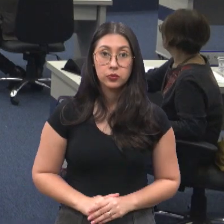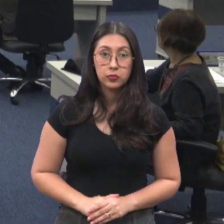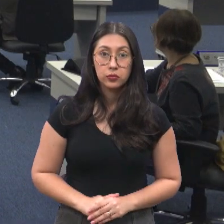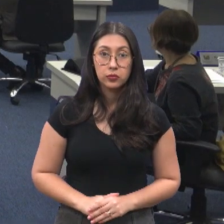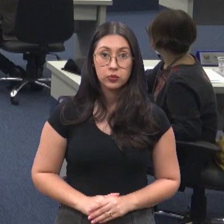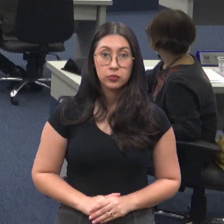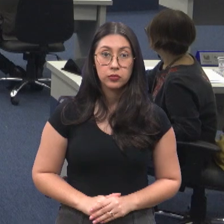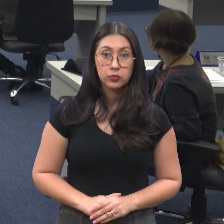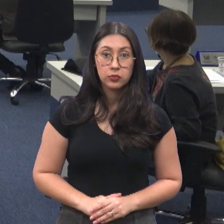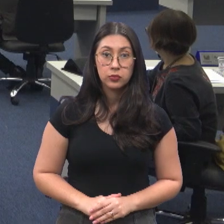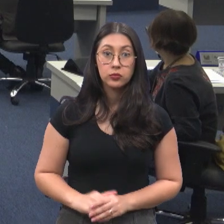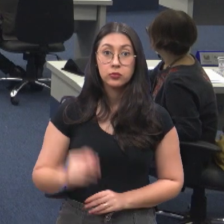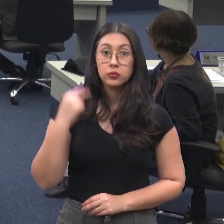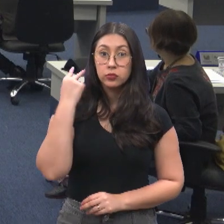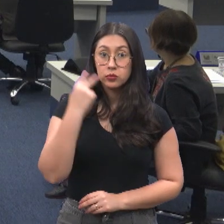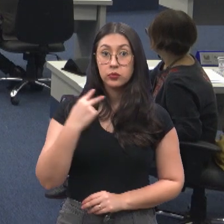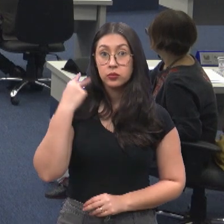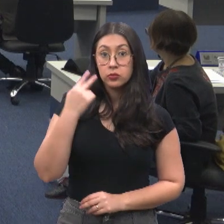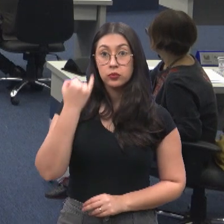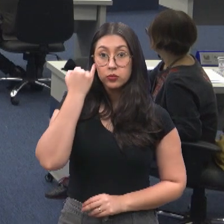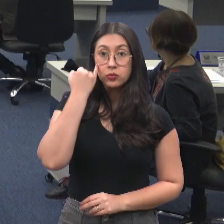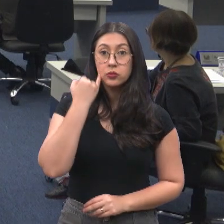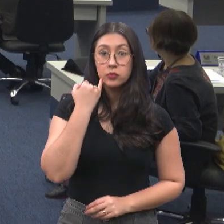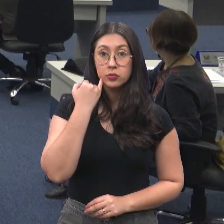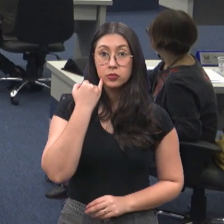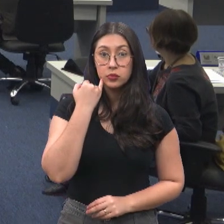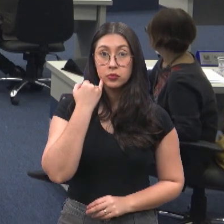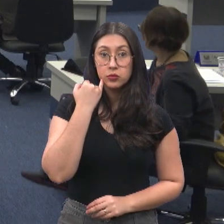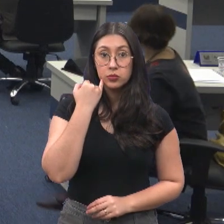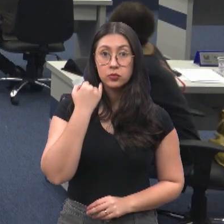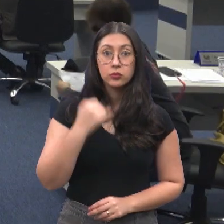a palavra o vereador José Luiz.